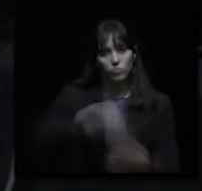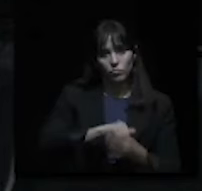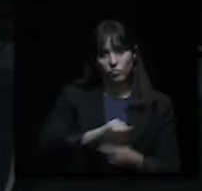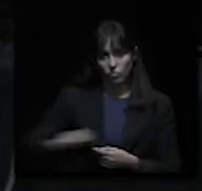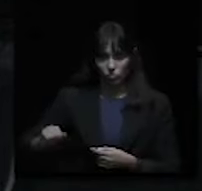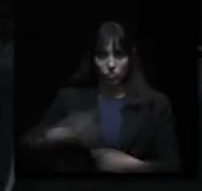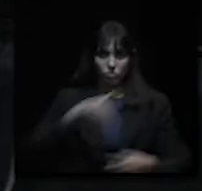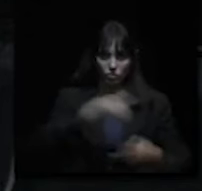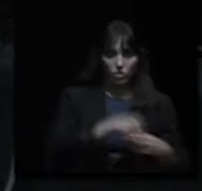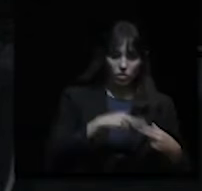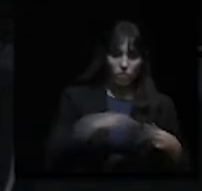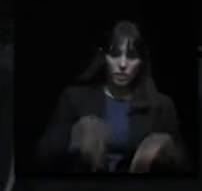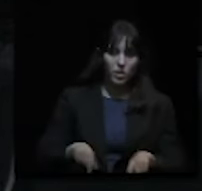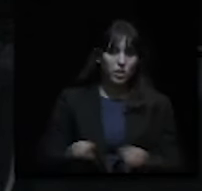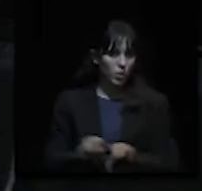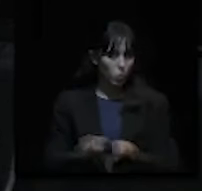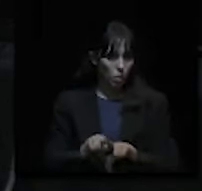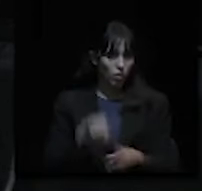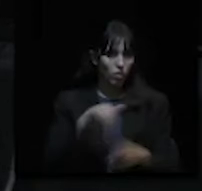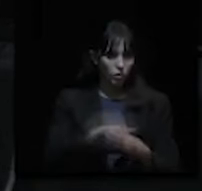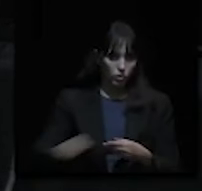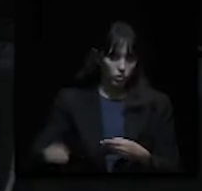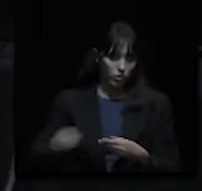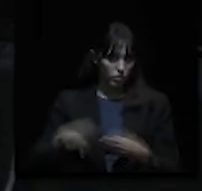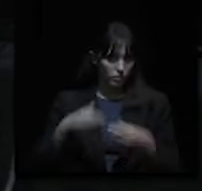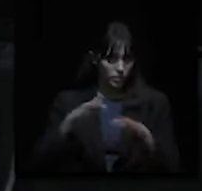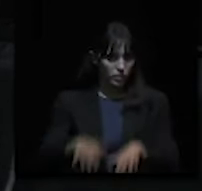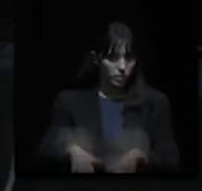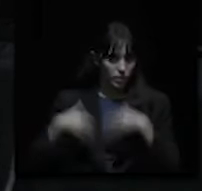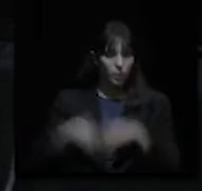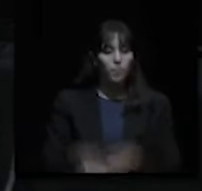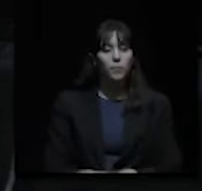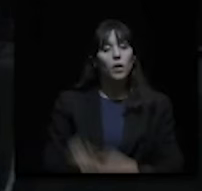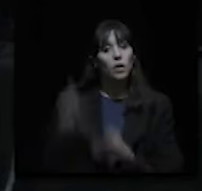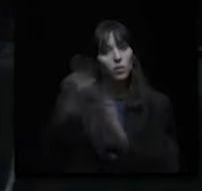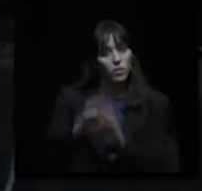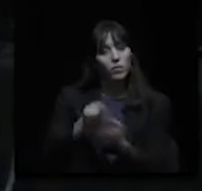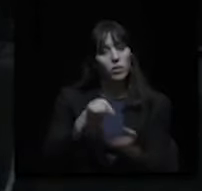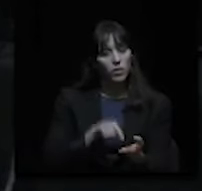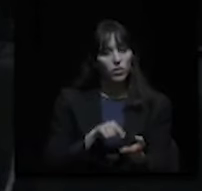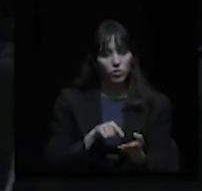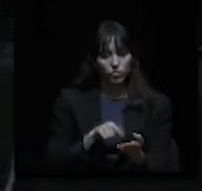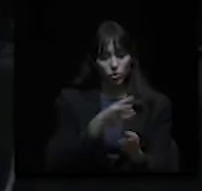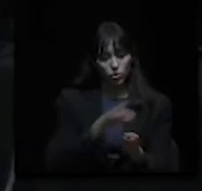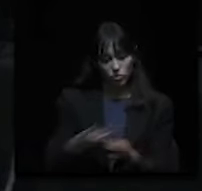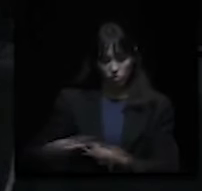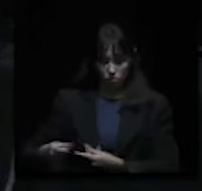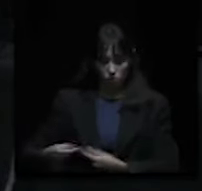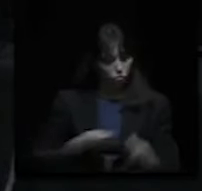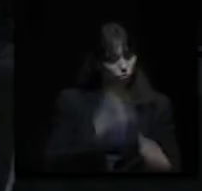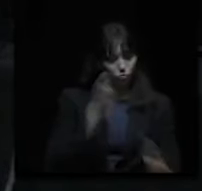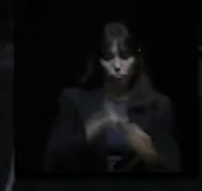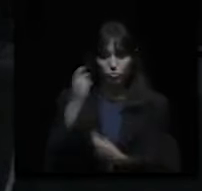orçamento, voto que iremos repetir aqui hoje na Assembleia Municipal. Para o LIVRE, este é um orçamento que não responde ao que Lisboa e ao que os